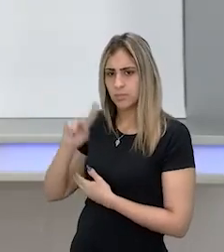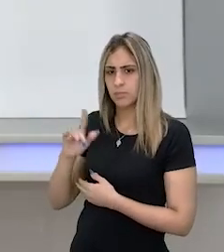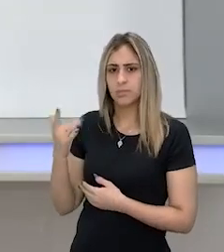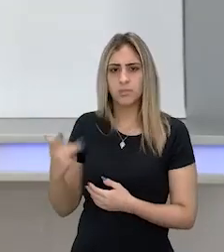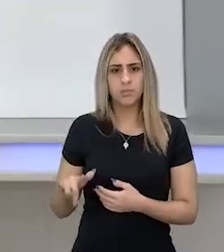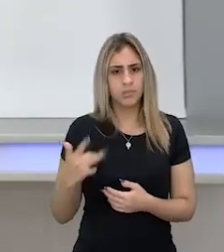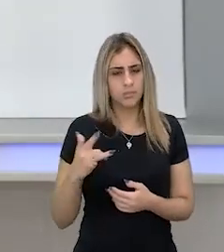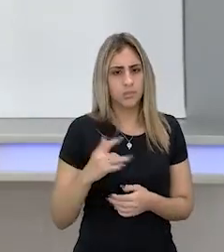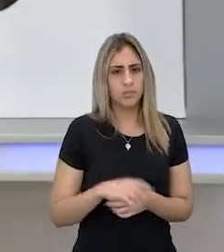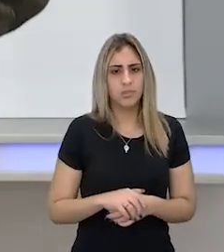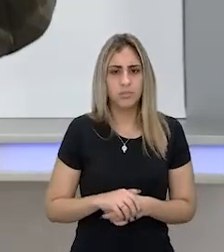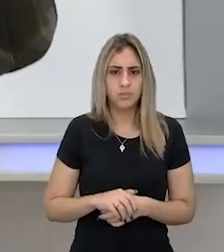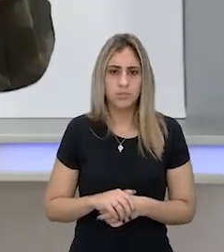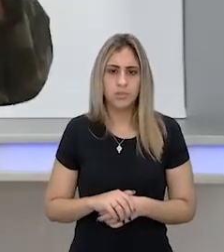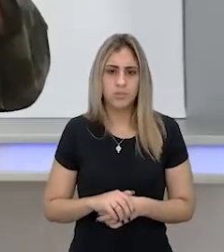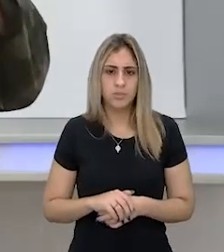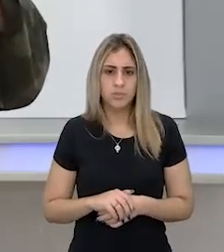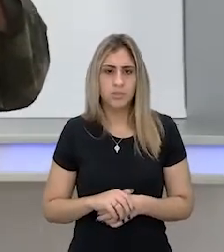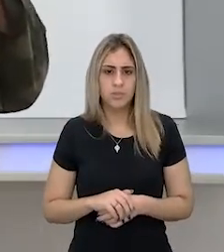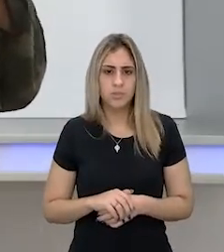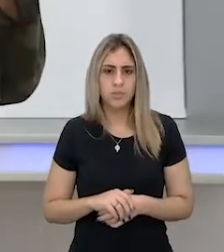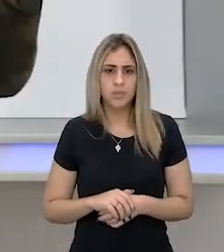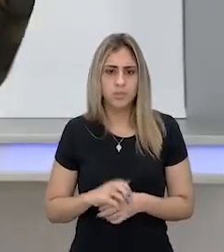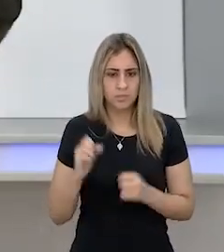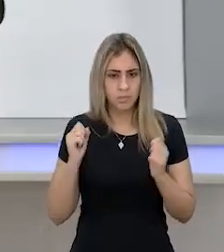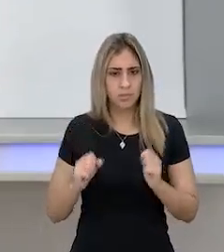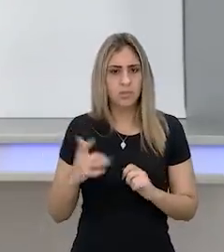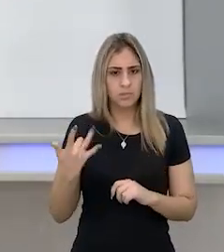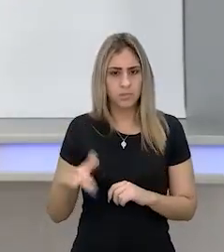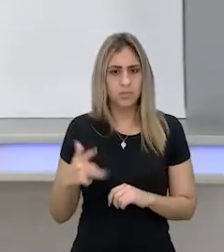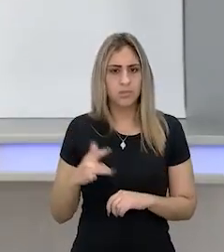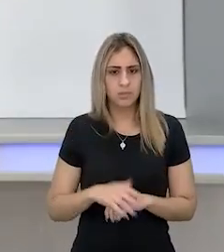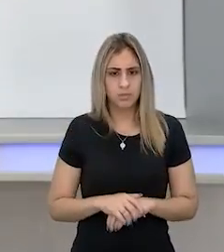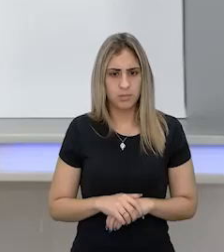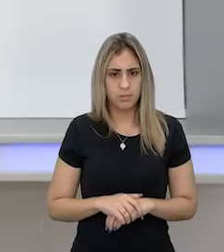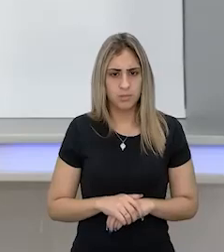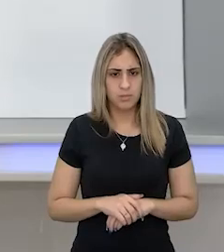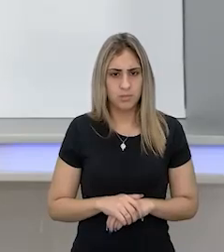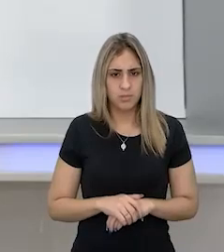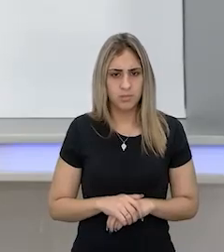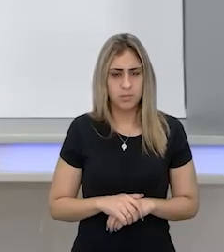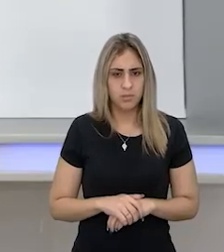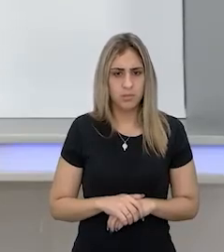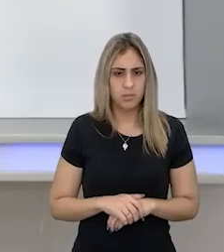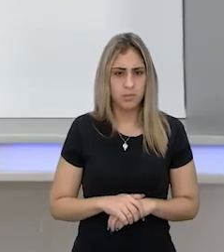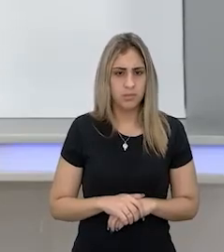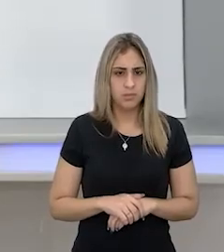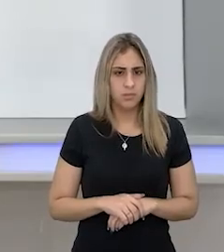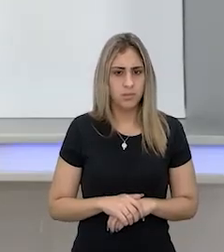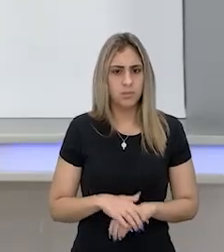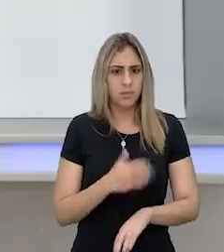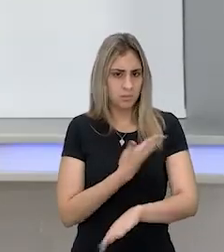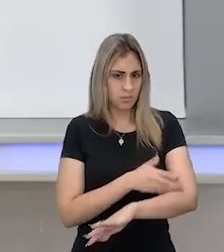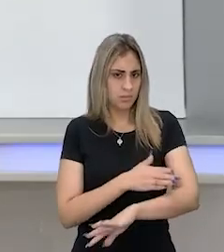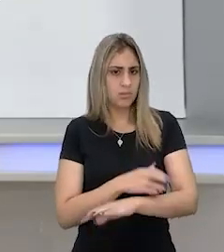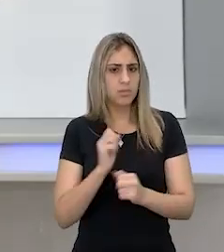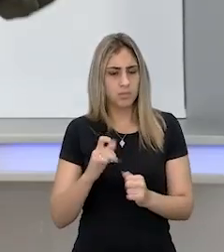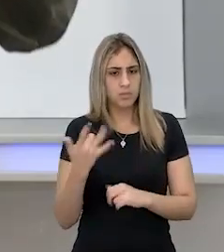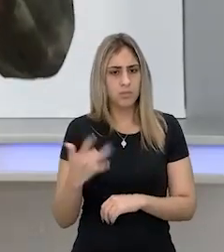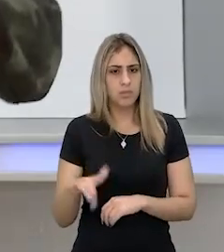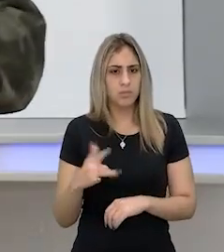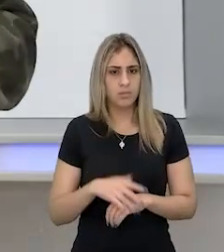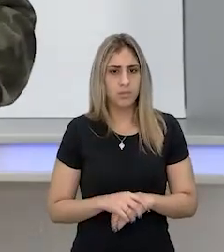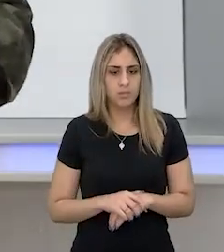machucar. Eu não, né, posso fazer isso daqui. Isso, porque pode machucar. Porque vai machucar o cotovelo dela. Ensaiando, né, pode machucar, né? Então, ó.